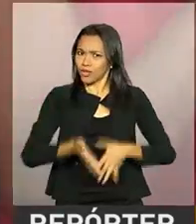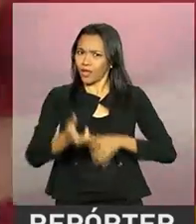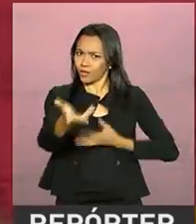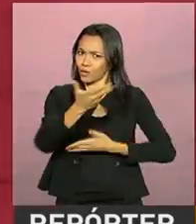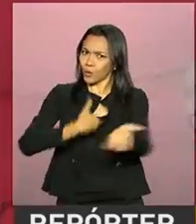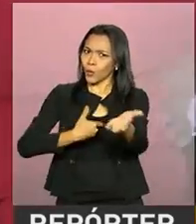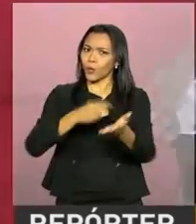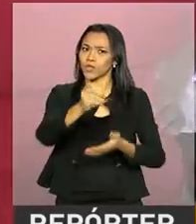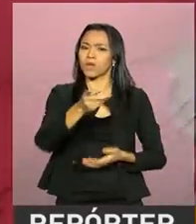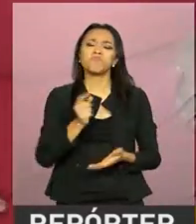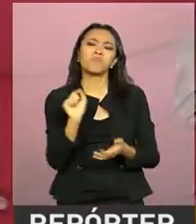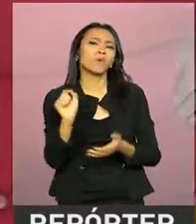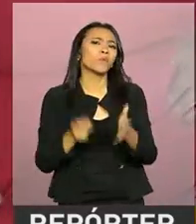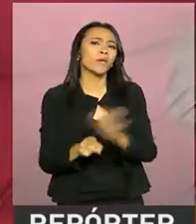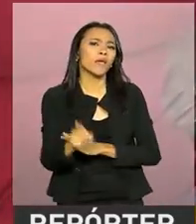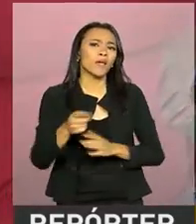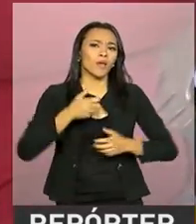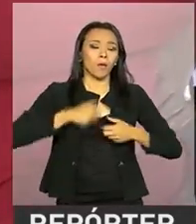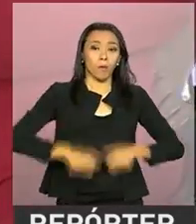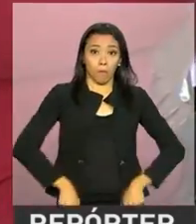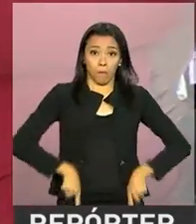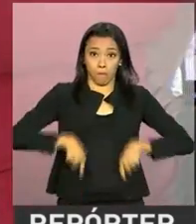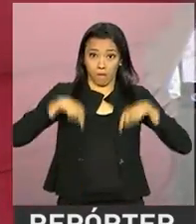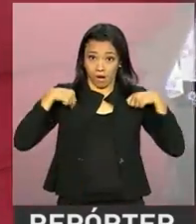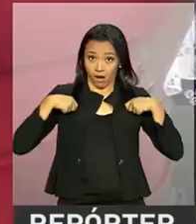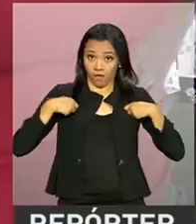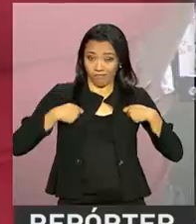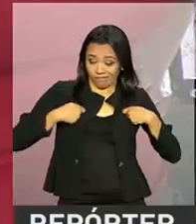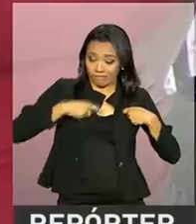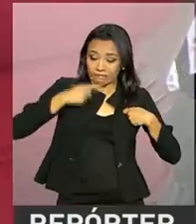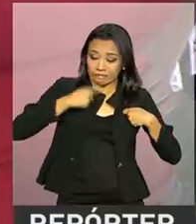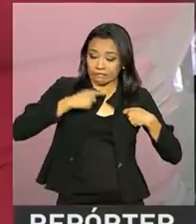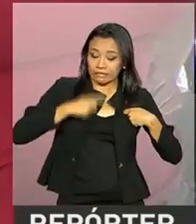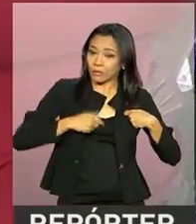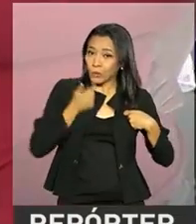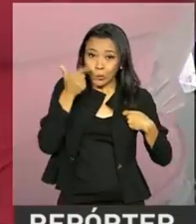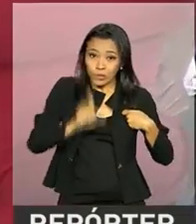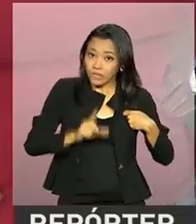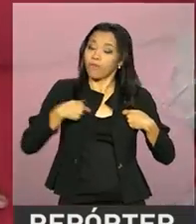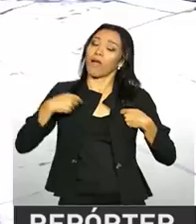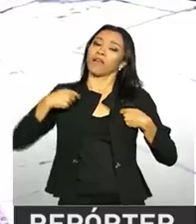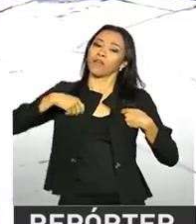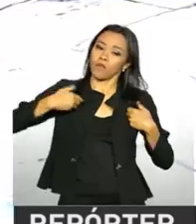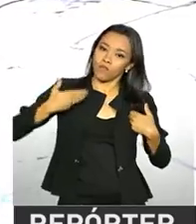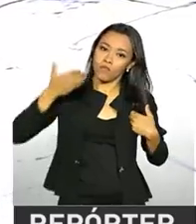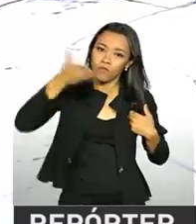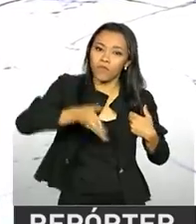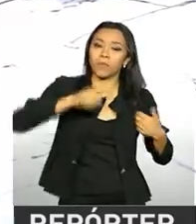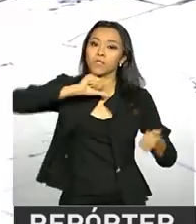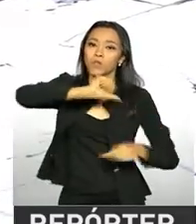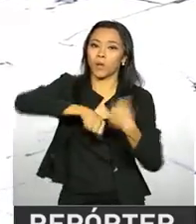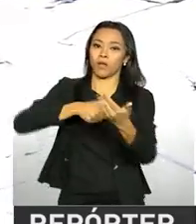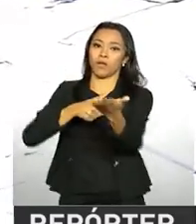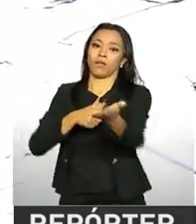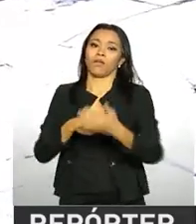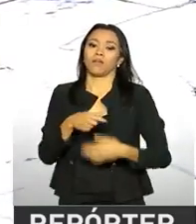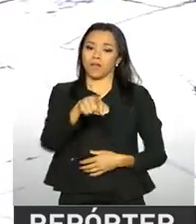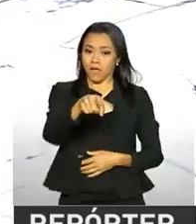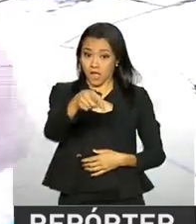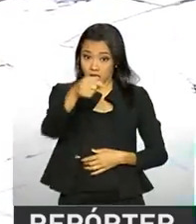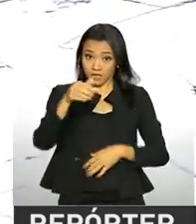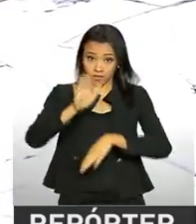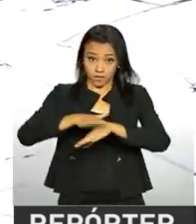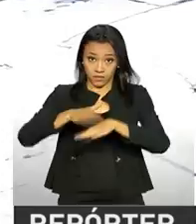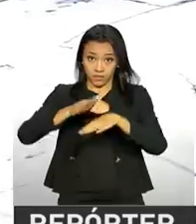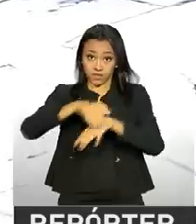de trocar o que que foi que a senhora trocou o macacão comprei no sábado e não serviu PR minha filha nós iOS trocar agora os cariocas contam Como tem sido